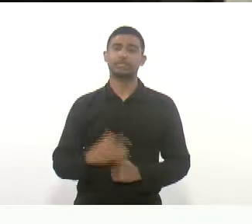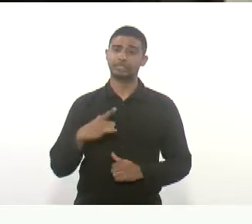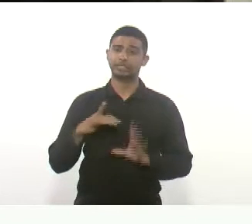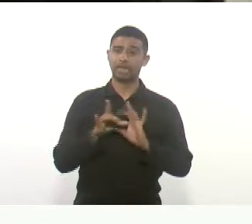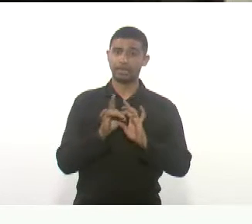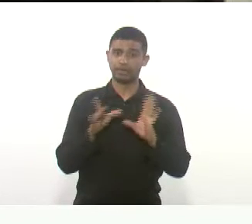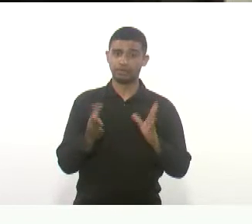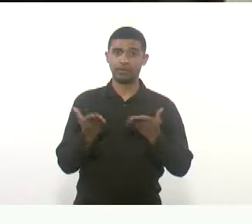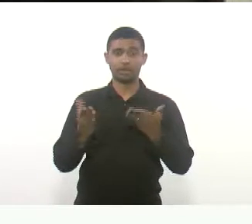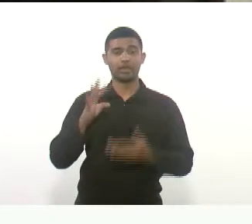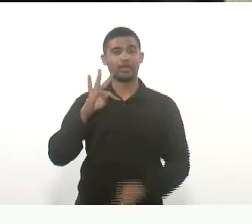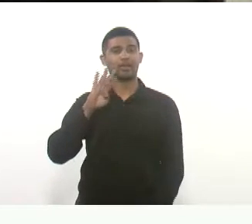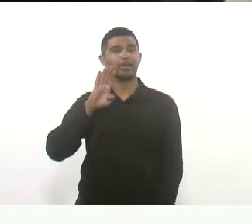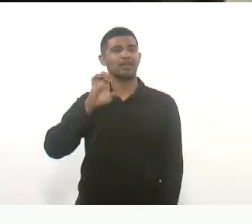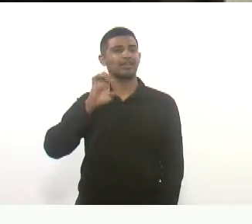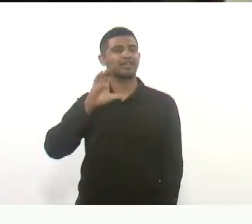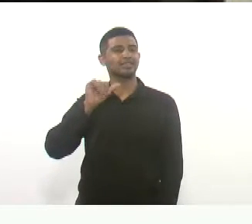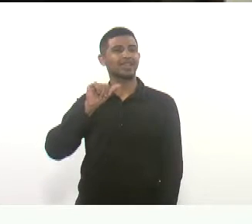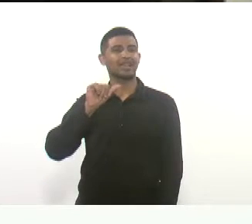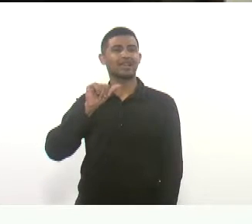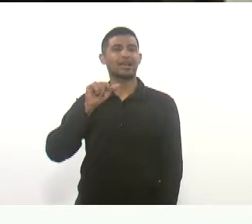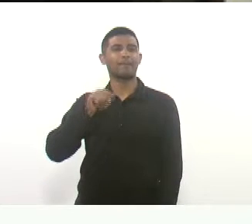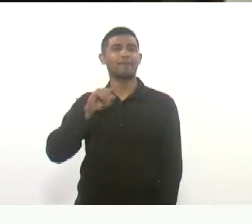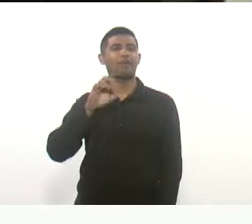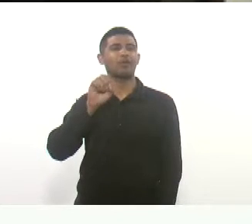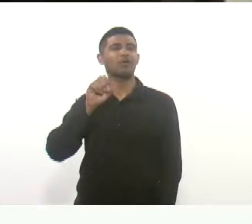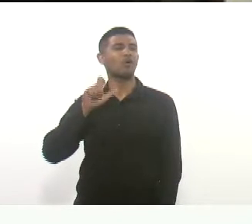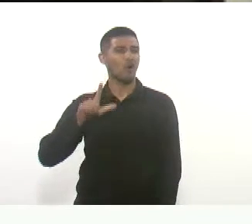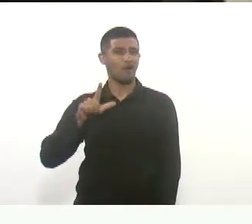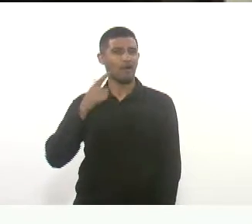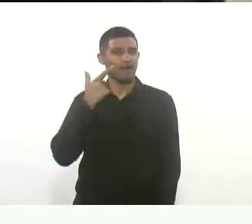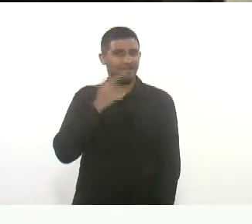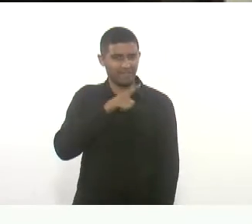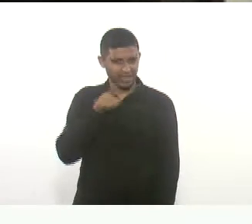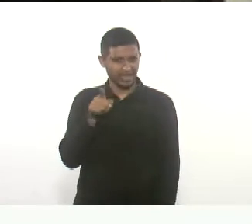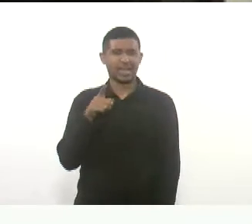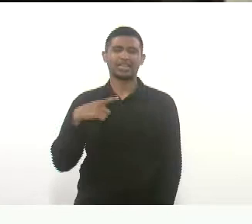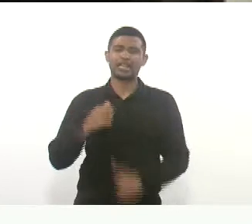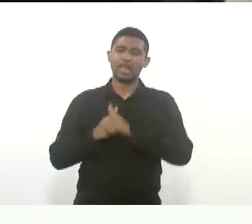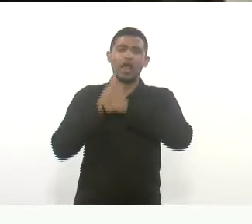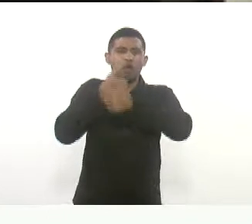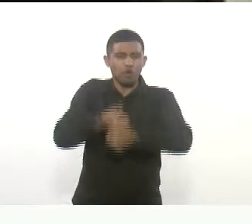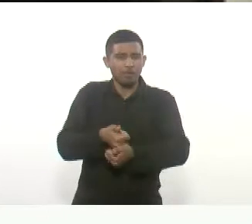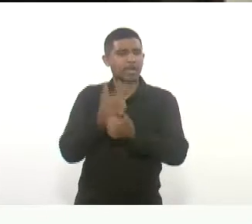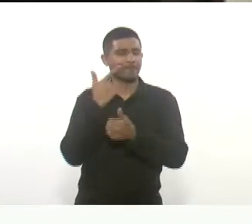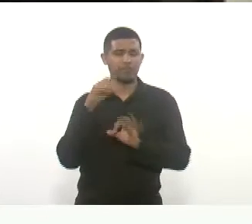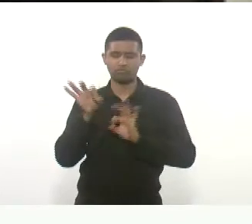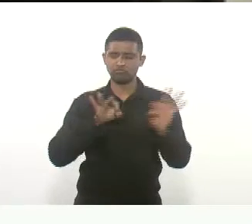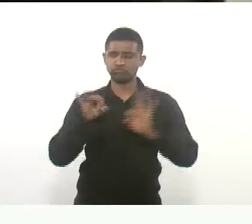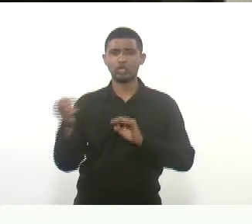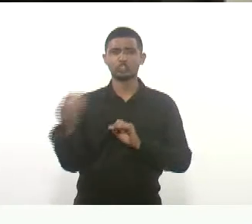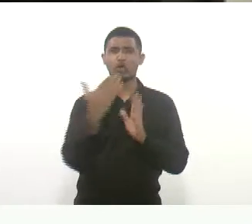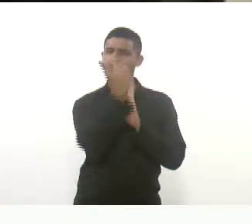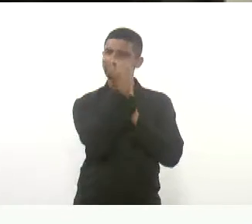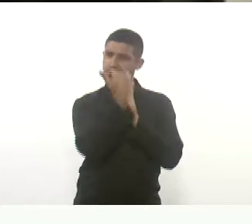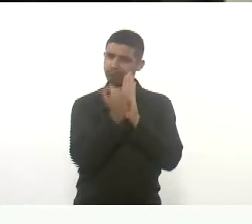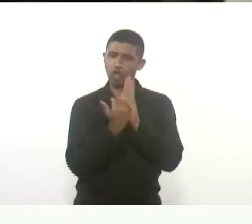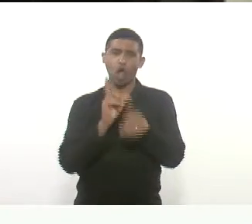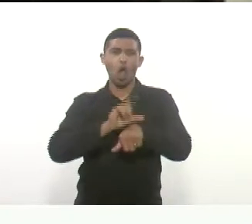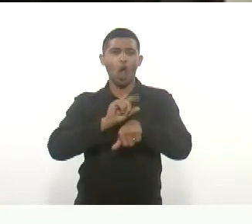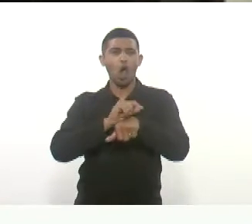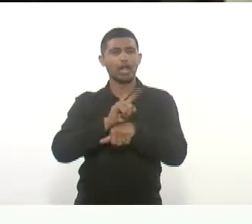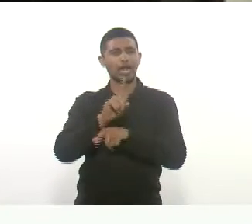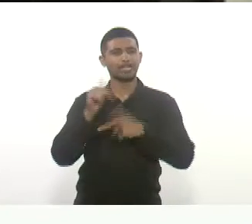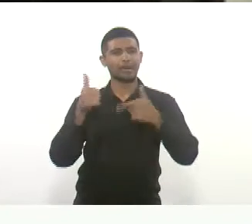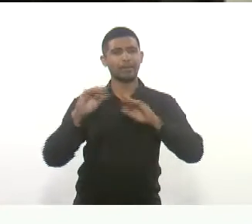permissão senhora Teca Pontual, com o objetivo de acompanhar a implementação da nova grade de ensino, dou por aberto